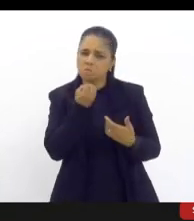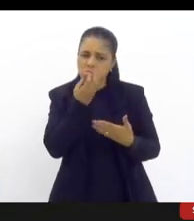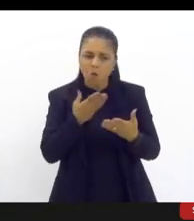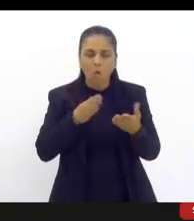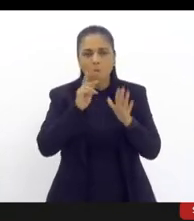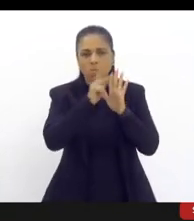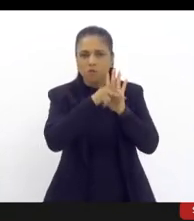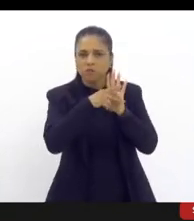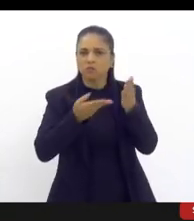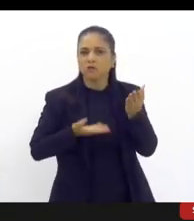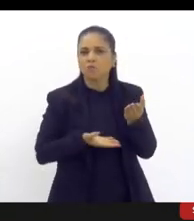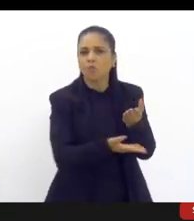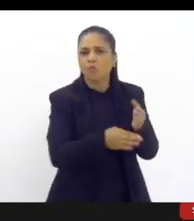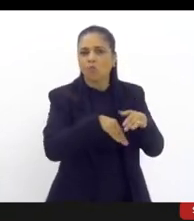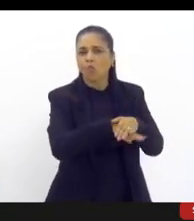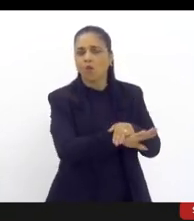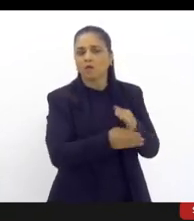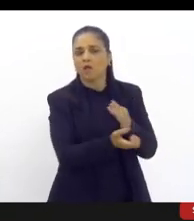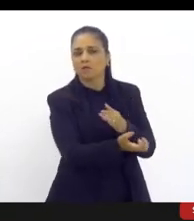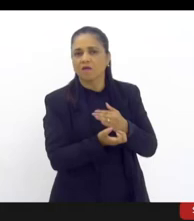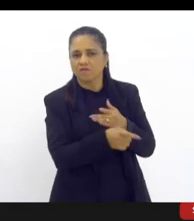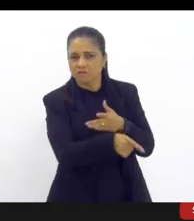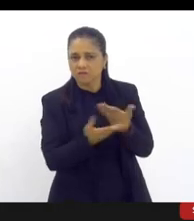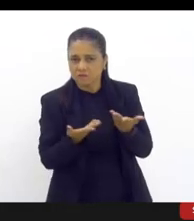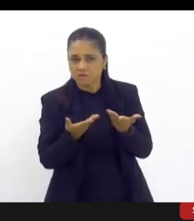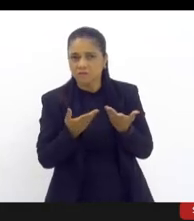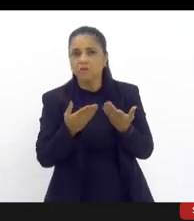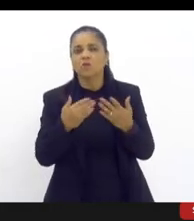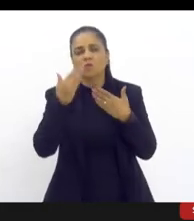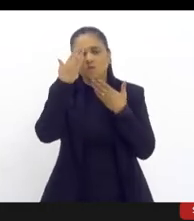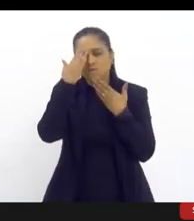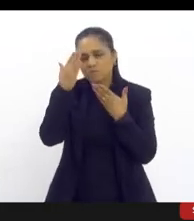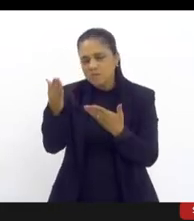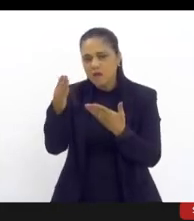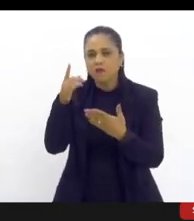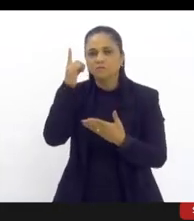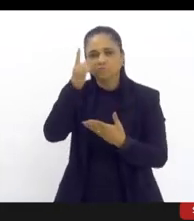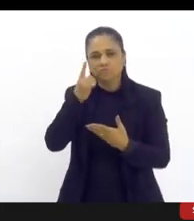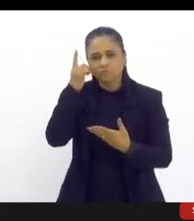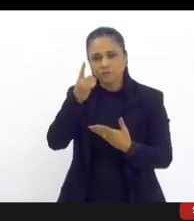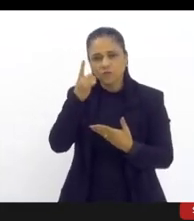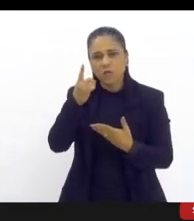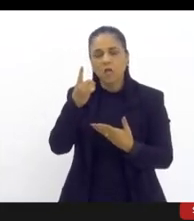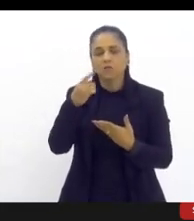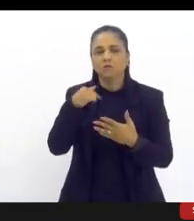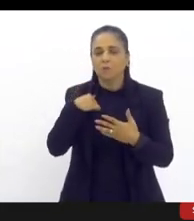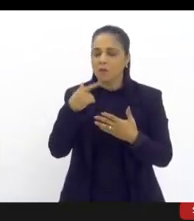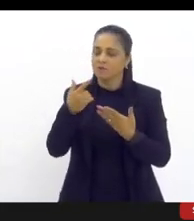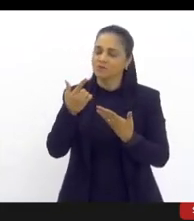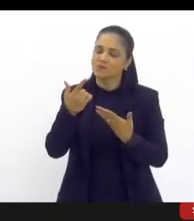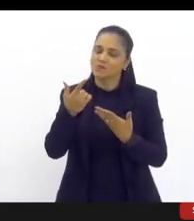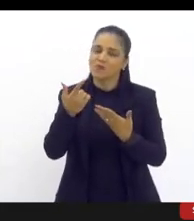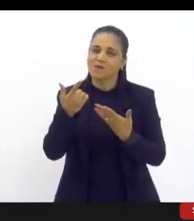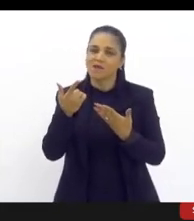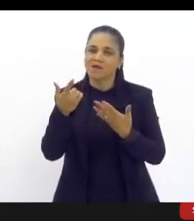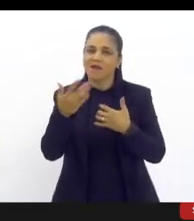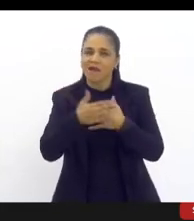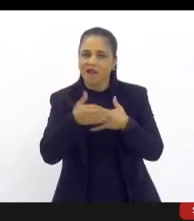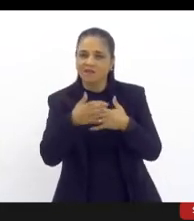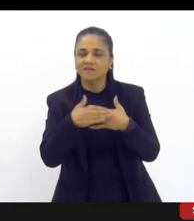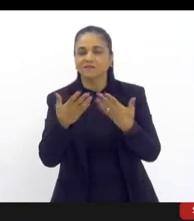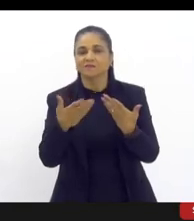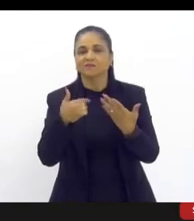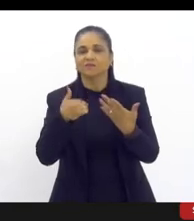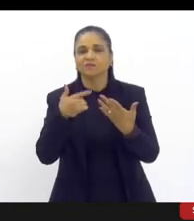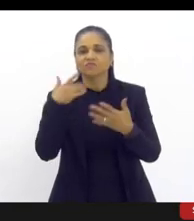gavetas. Ok, obrigado, deputado, pela sua gentileza em atender a minha parte no momento que o senhor está falando,